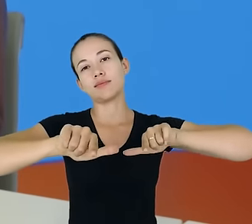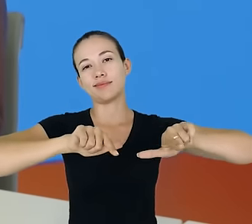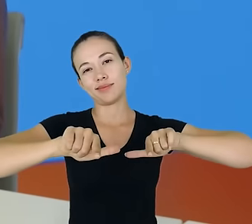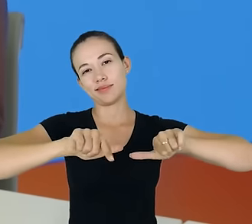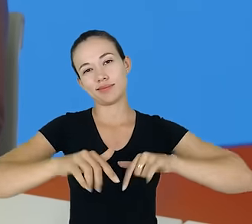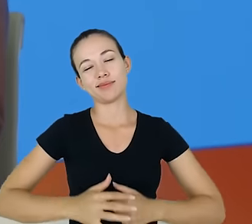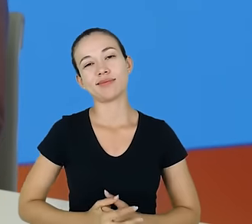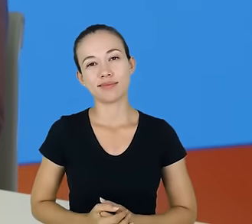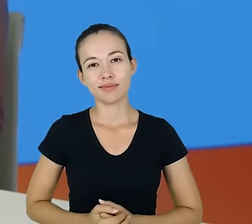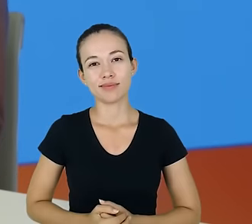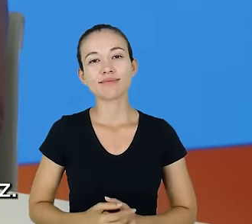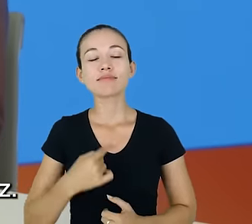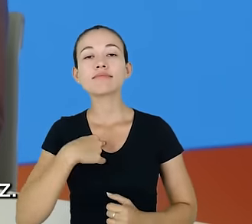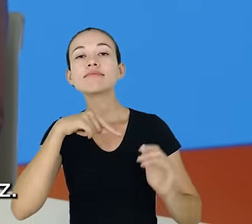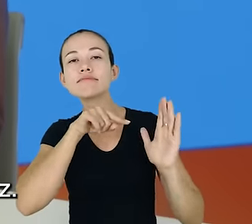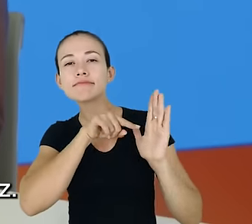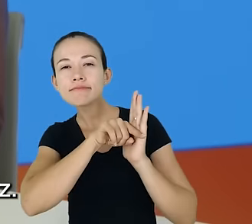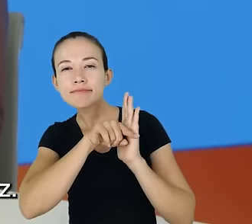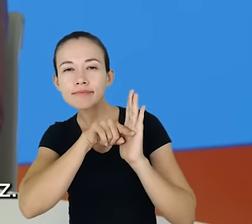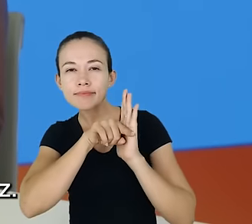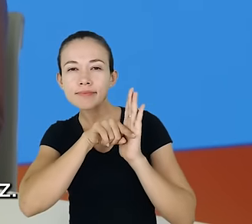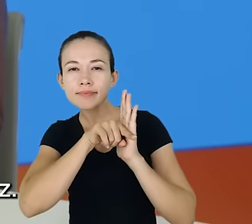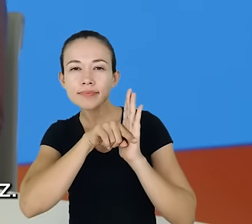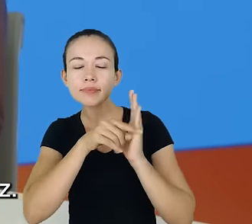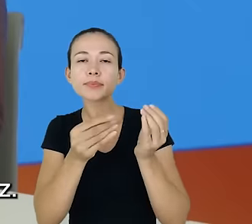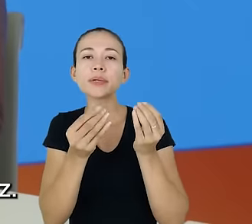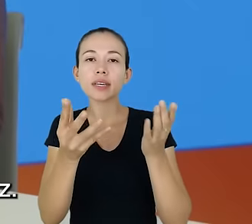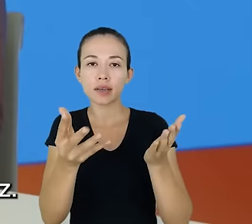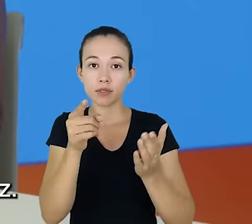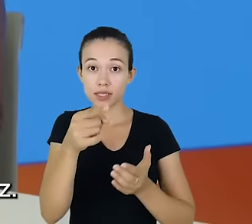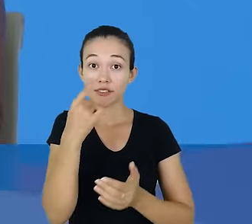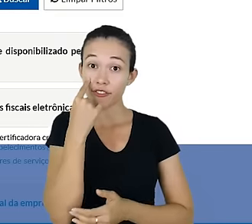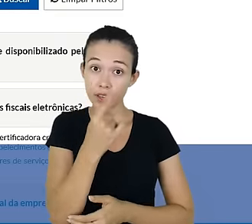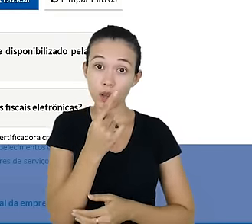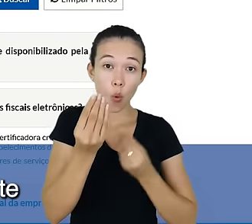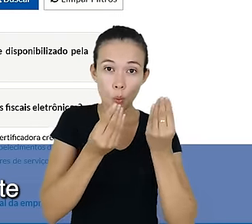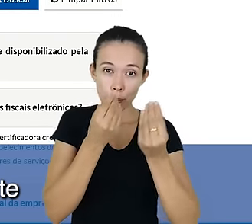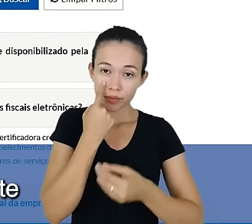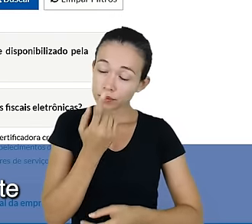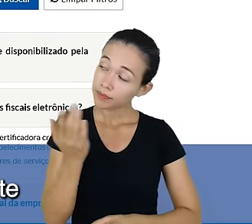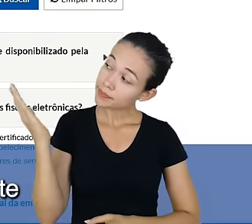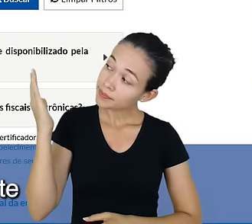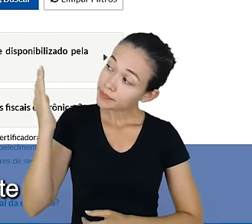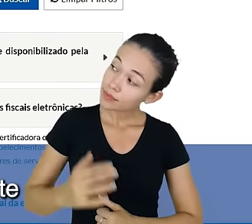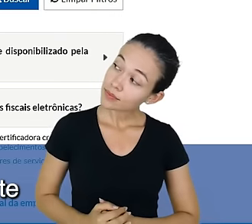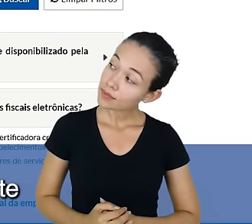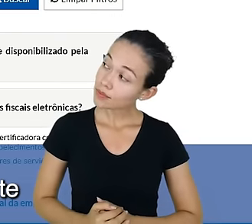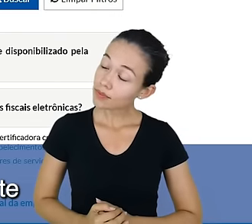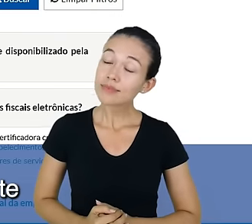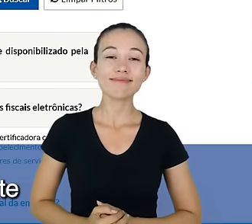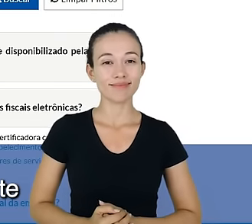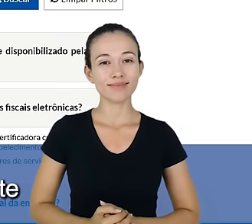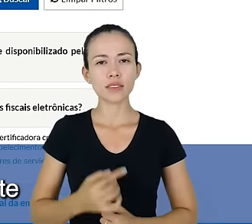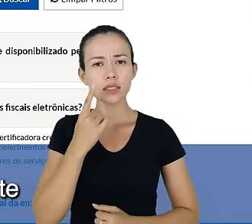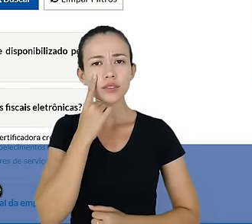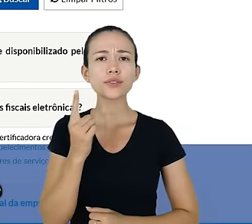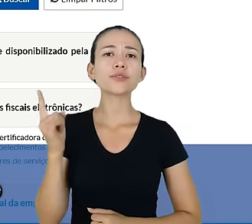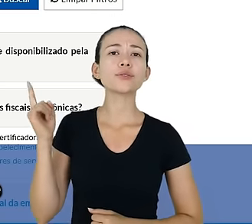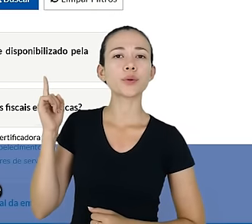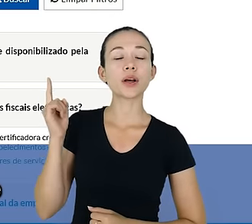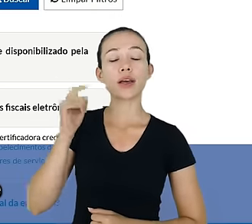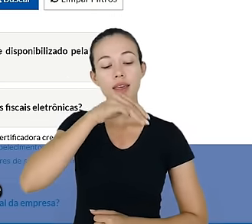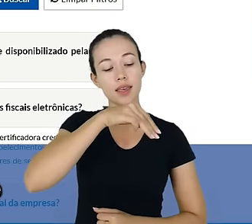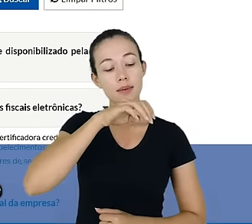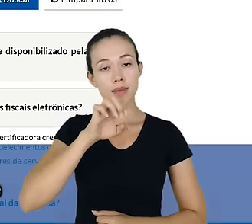pesquisando aqui para vocês observarem como ele traz Marco Então o que eu trago aqui é o seguinte a